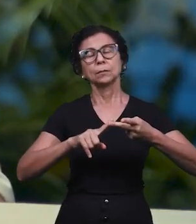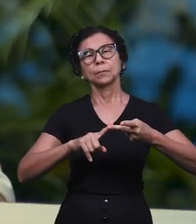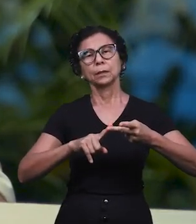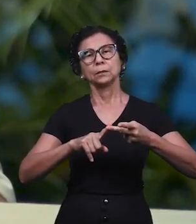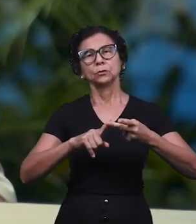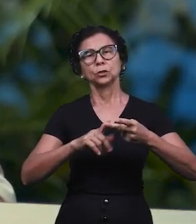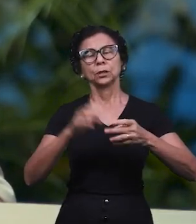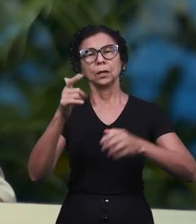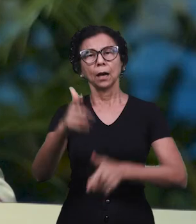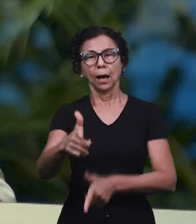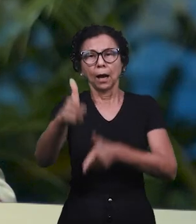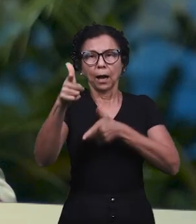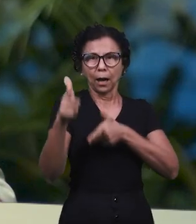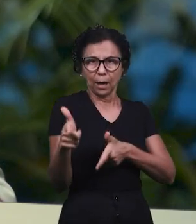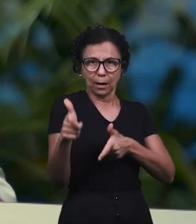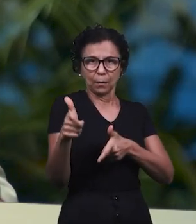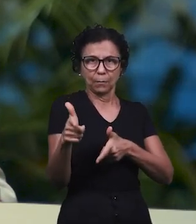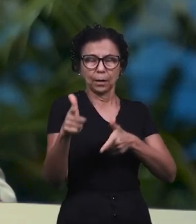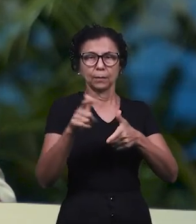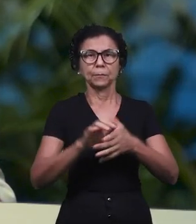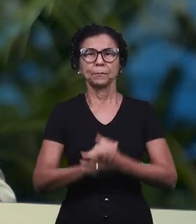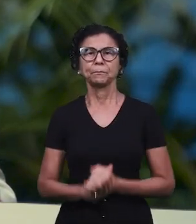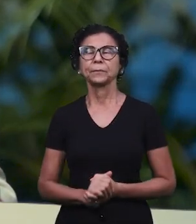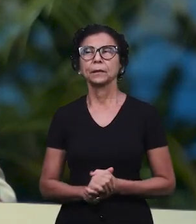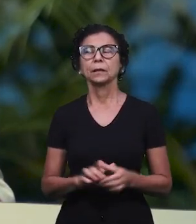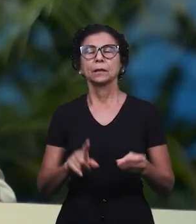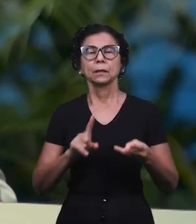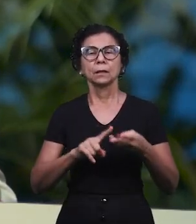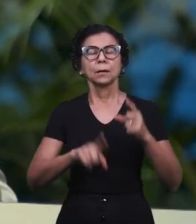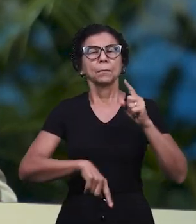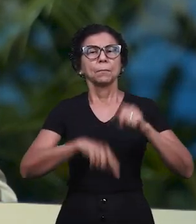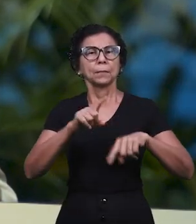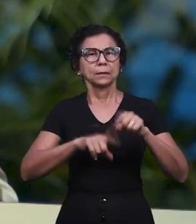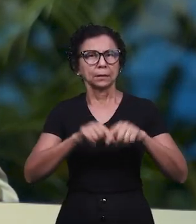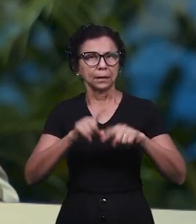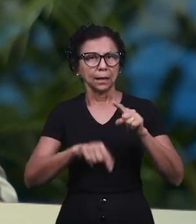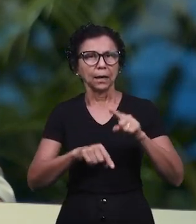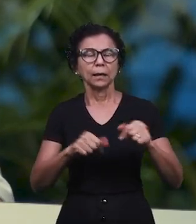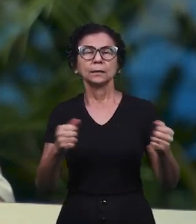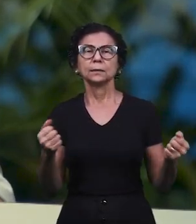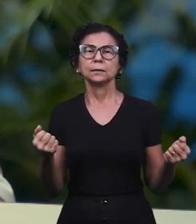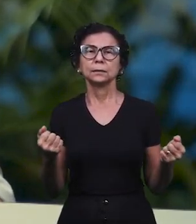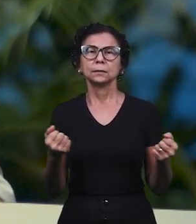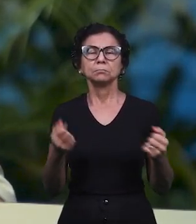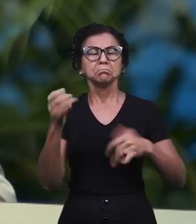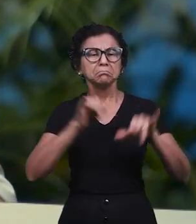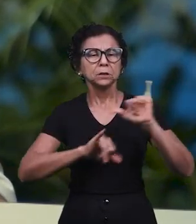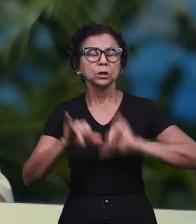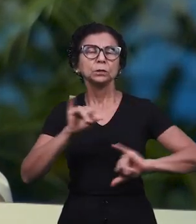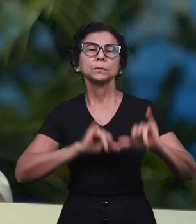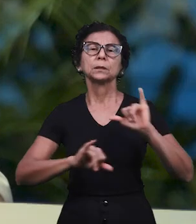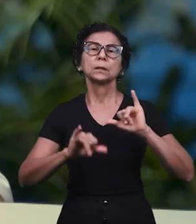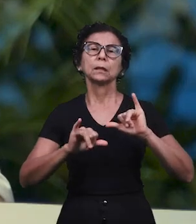Armamento. Tem a Engenharia de Materiais, que é a Metalúrgica, Engenharia